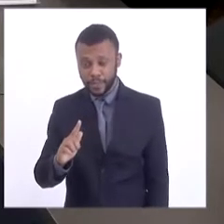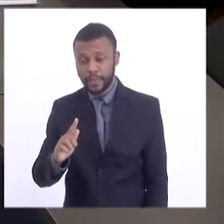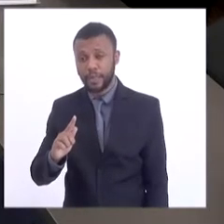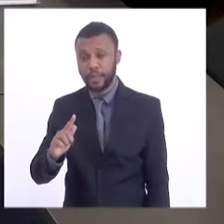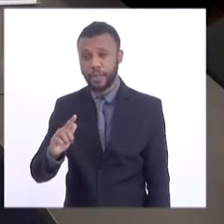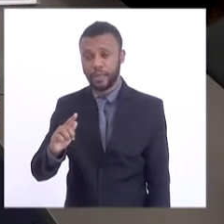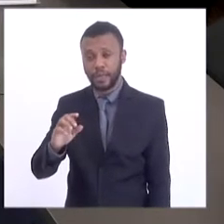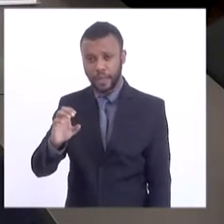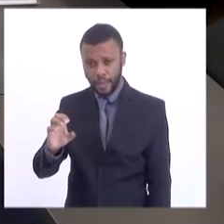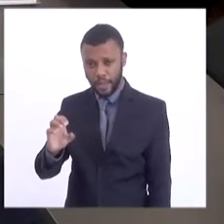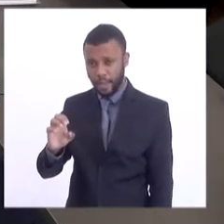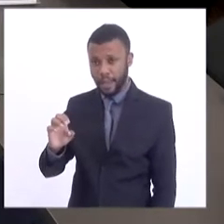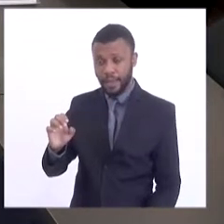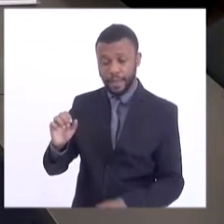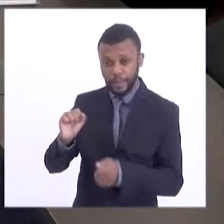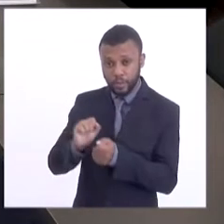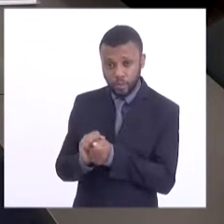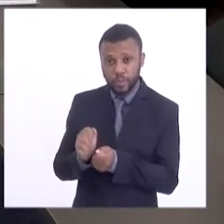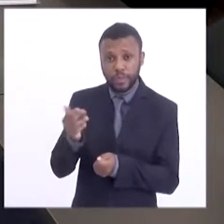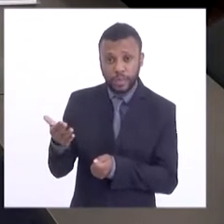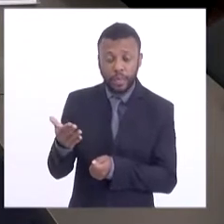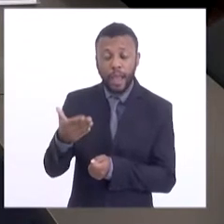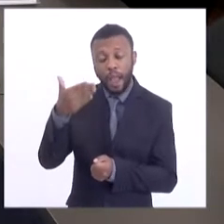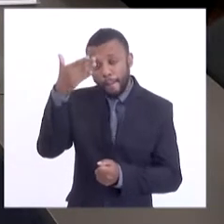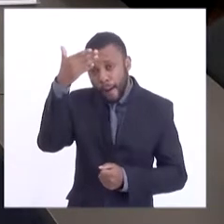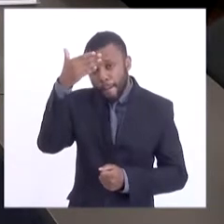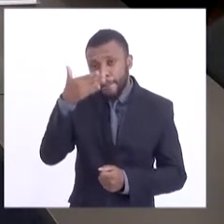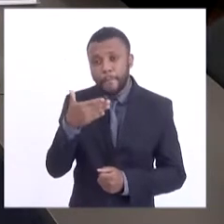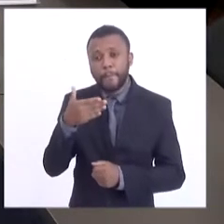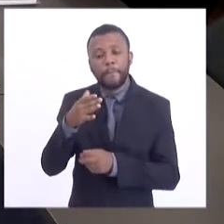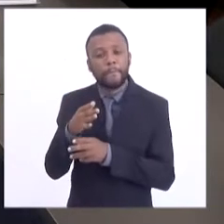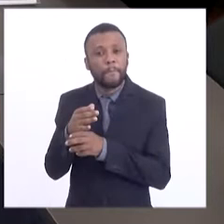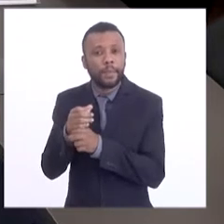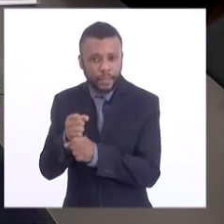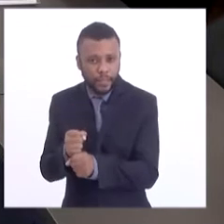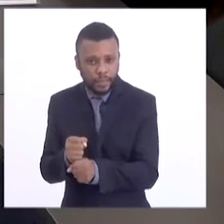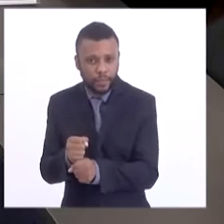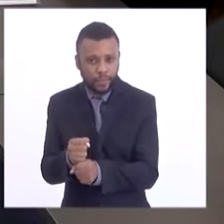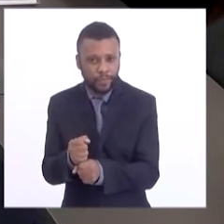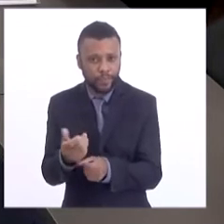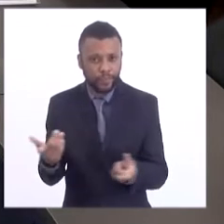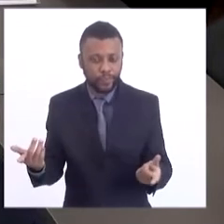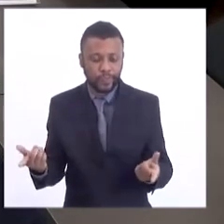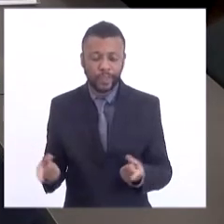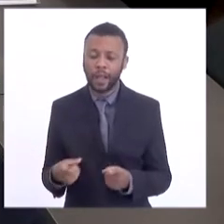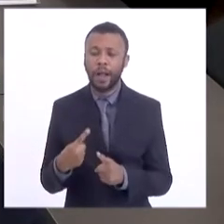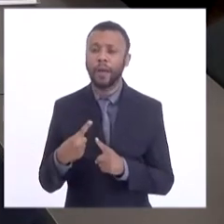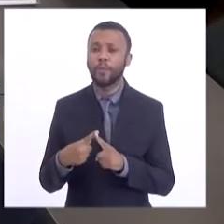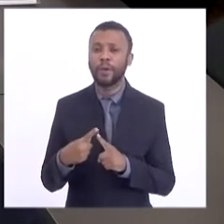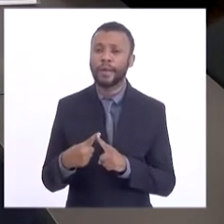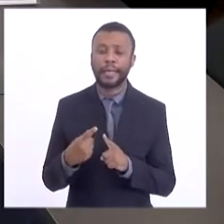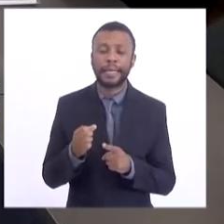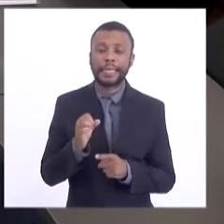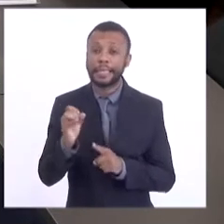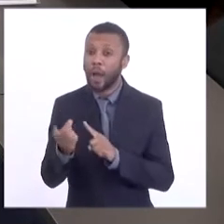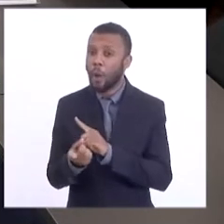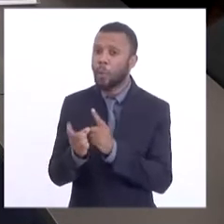será mediante é uma conta prestação de contas é porque senão